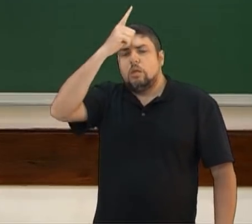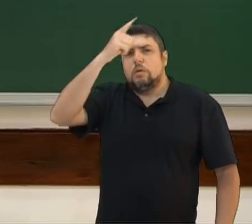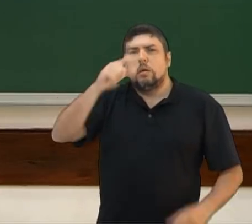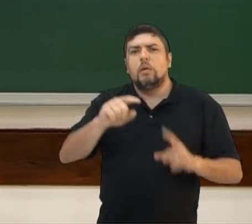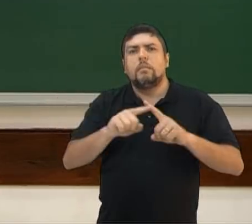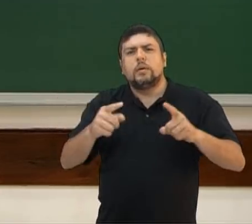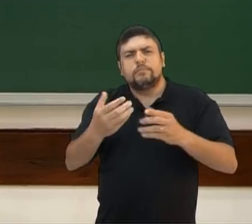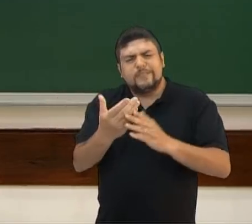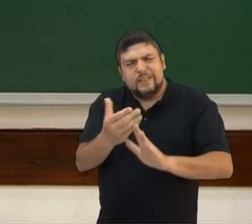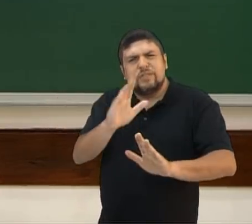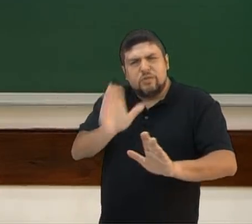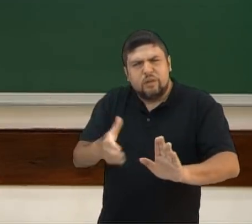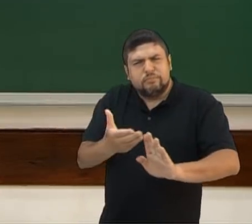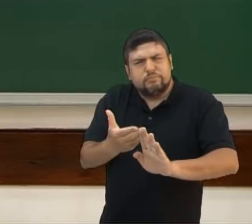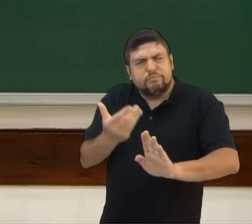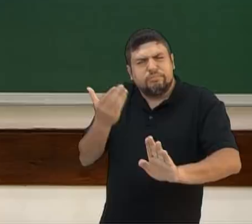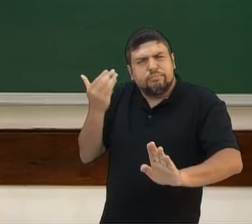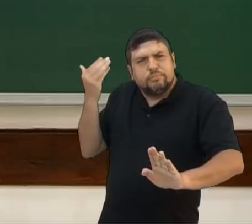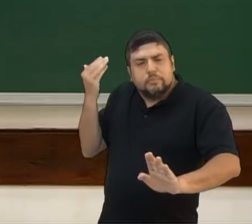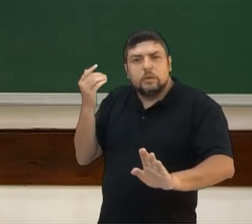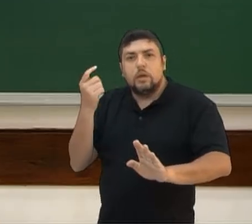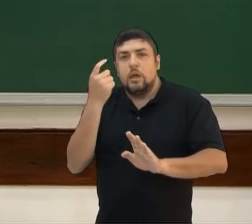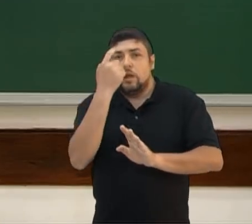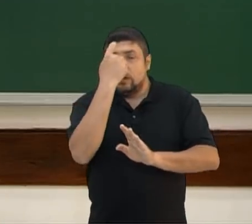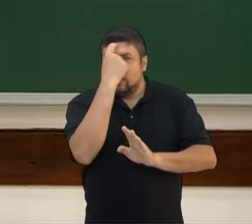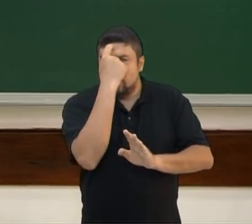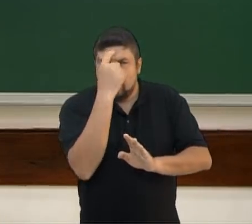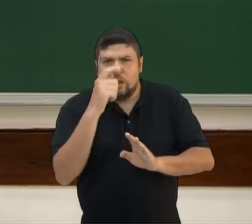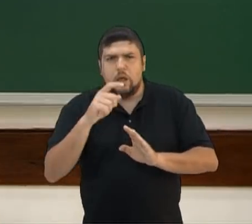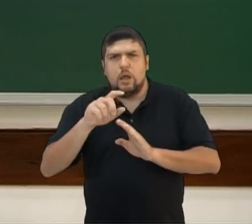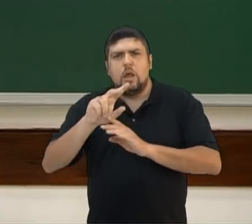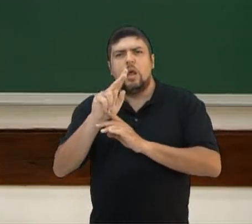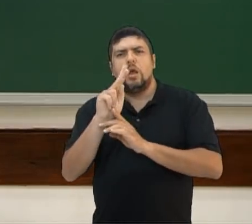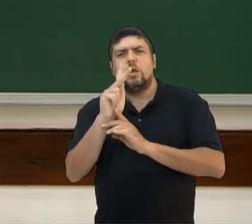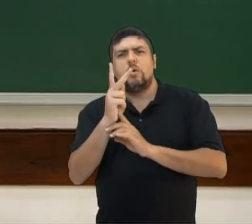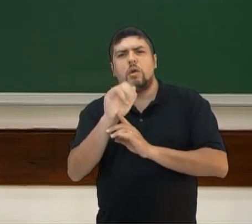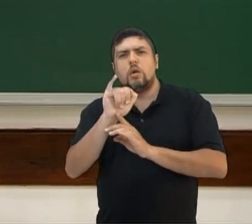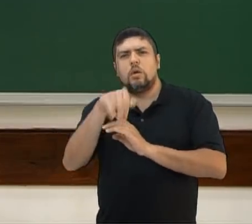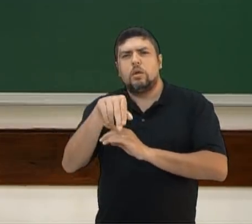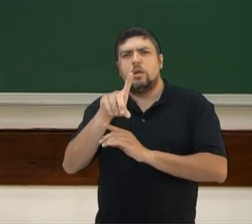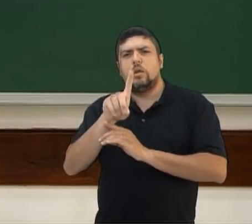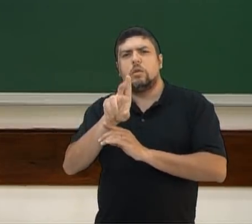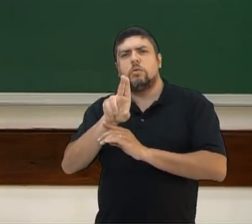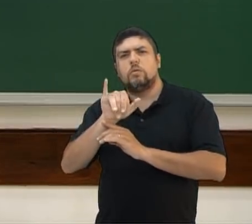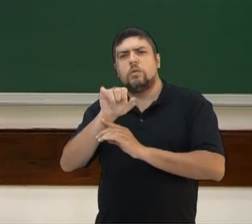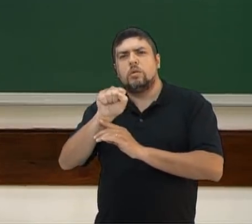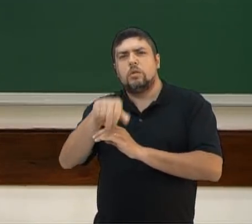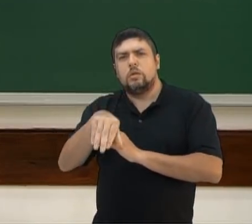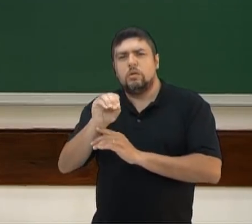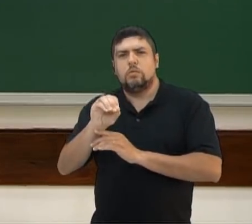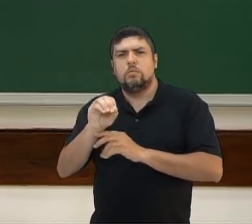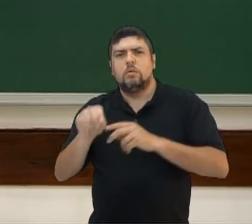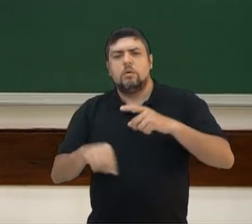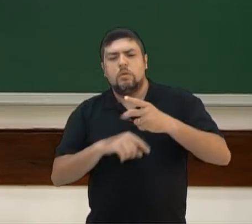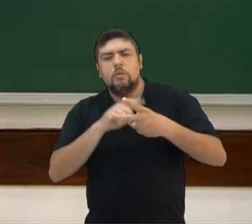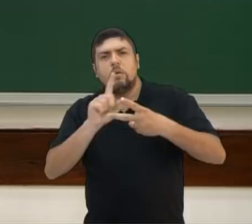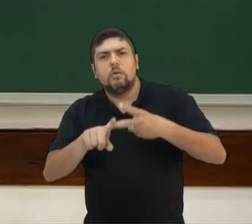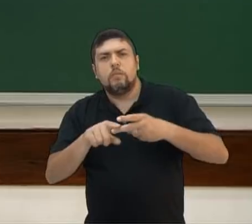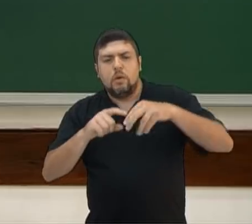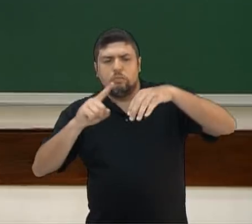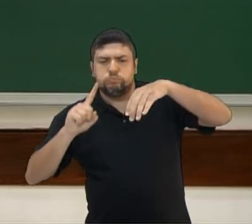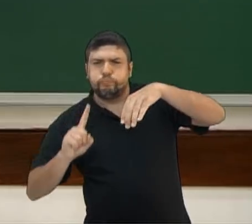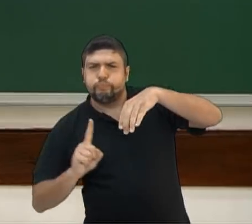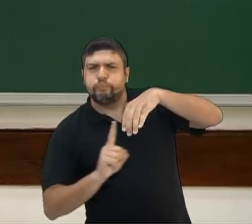foi encontrado nas runas dos celtas, mas com significados diferentes. Então, quer dizer que